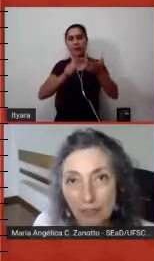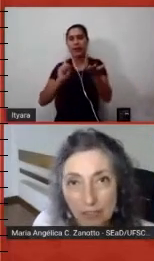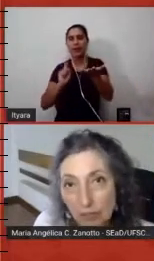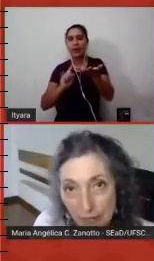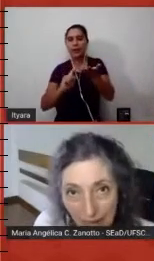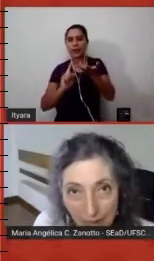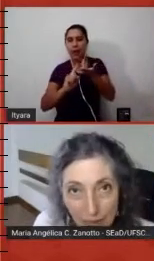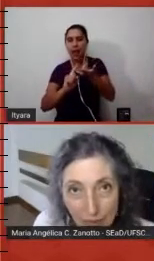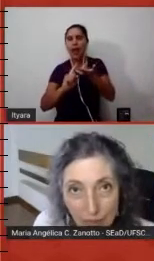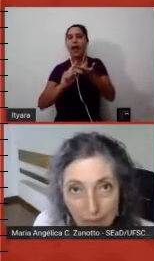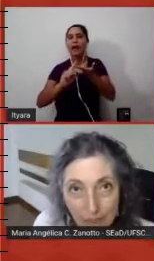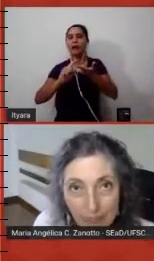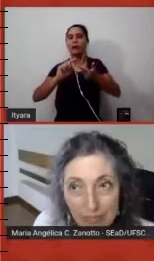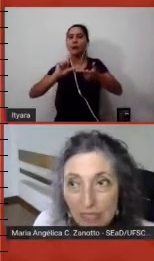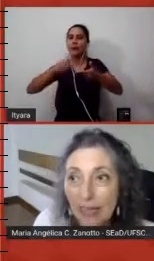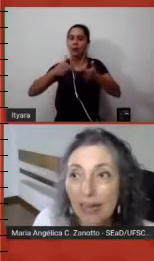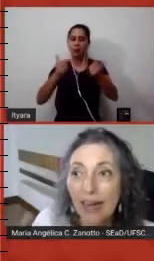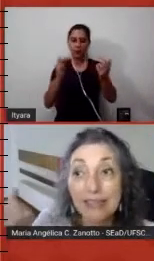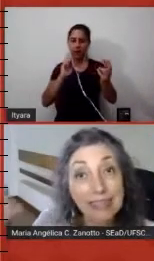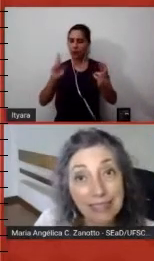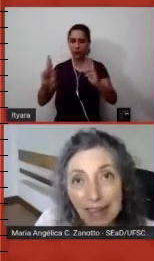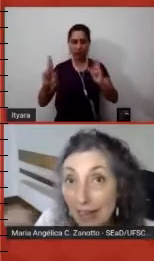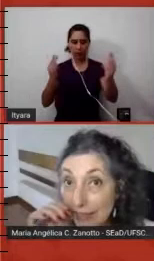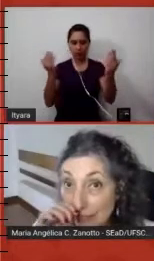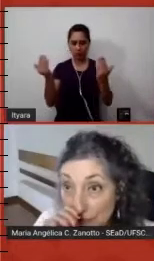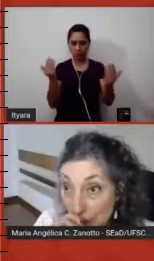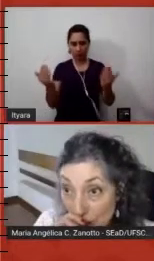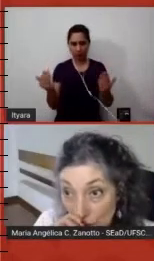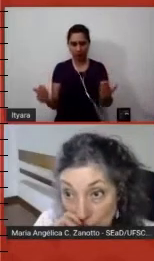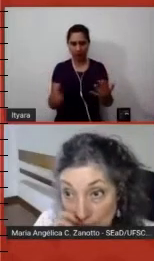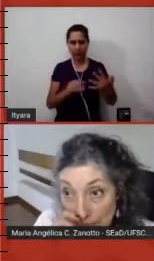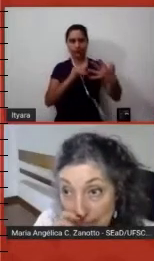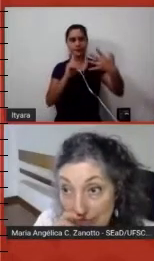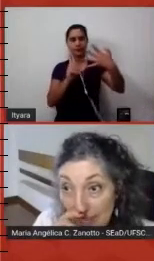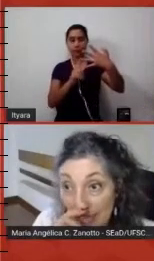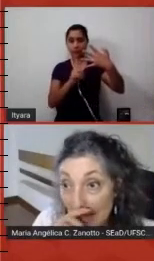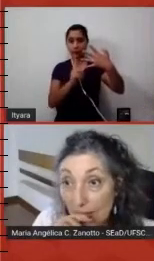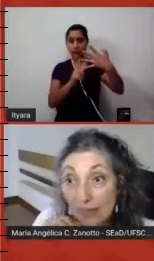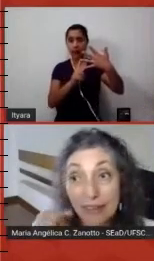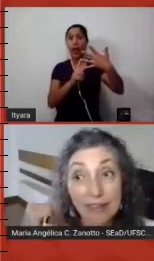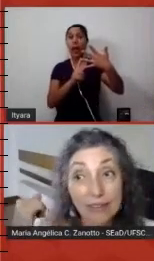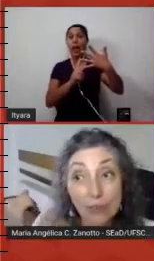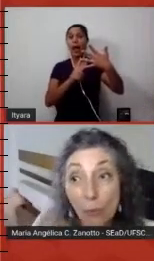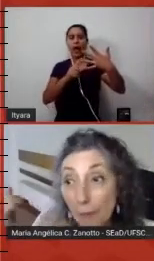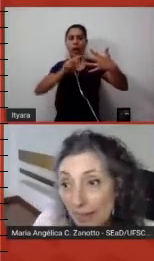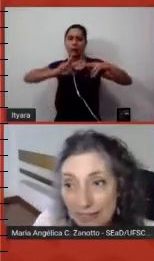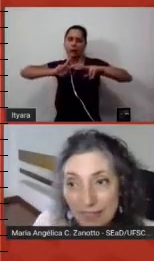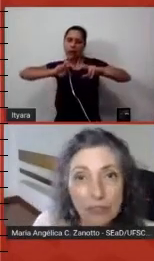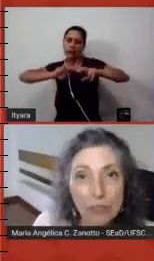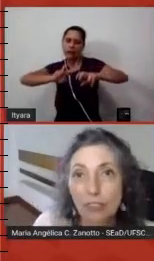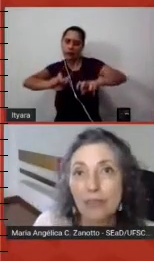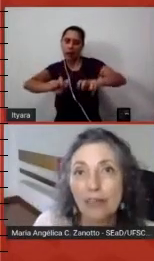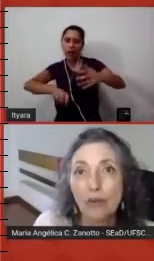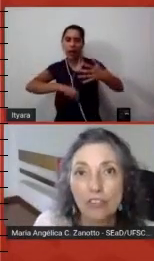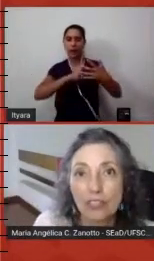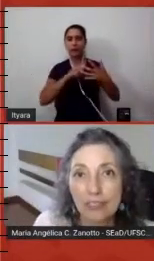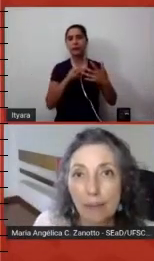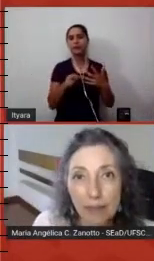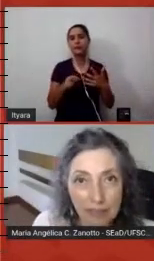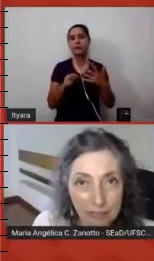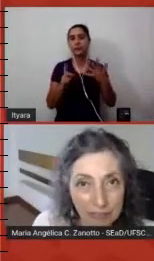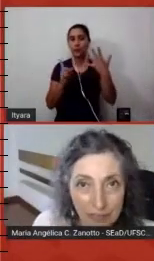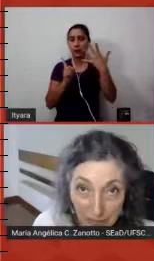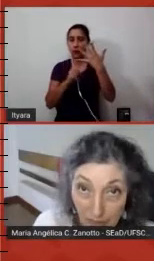para comparar os resultados, analisar essas informações, tomar as decisões